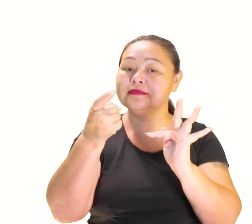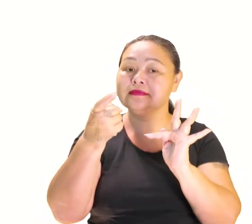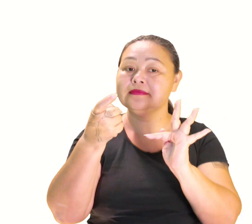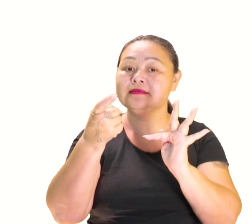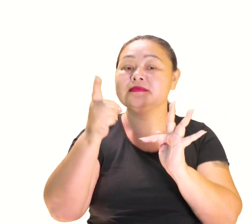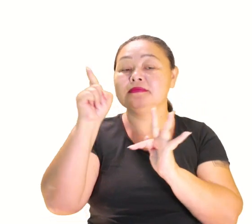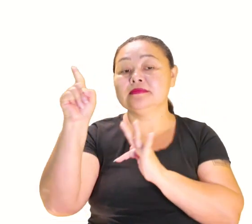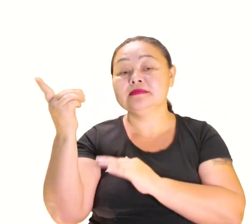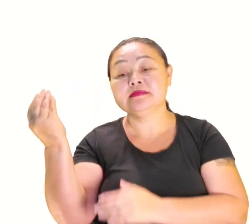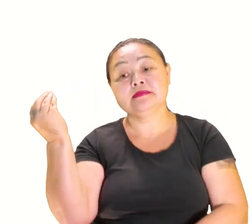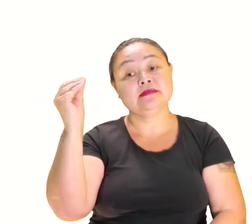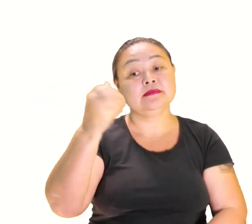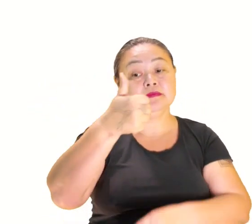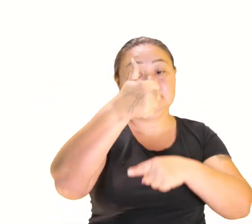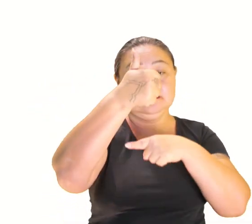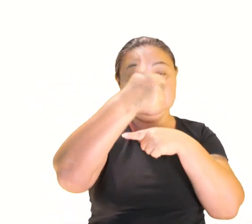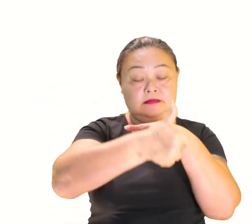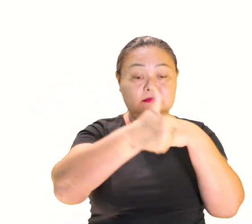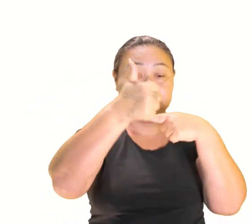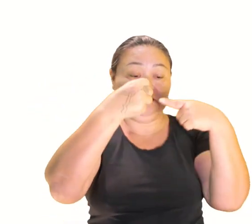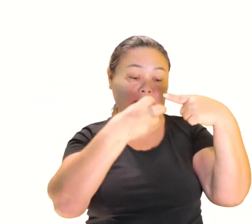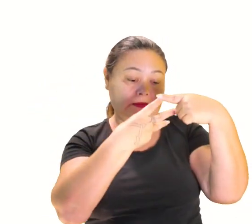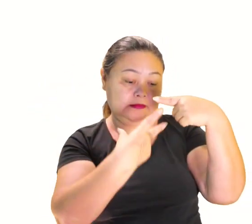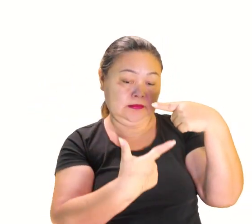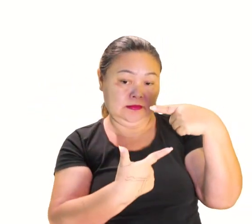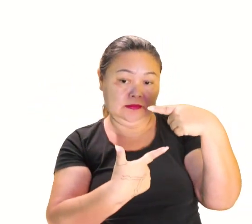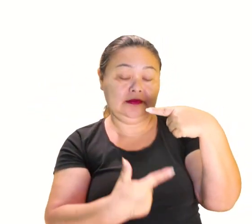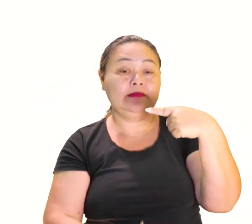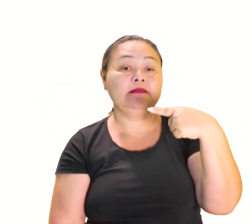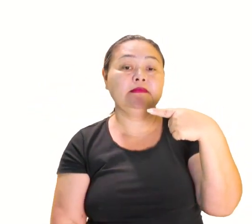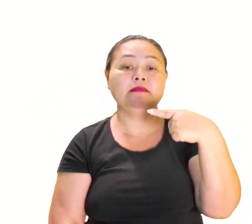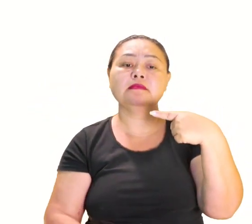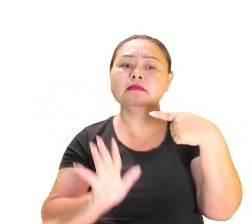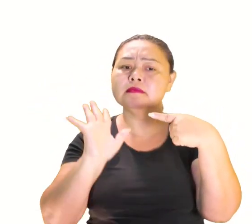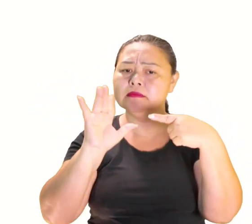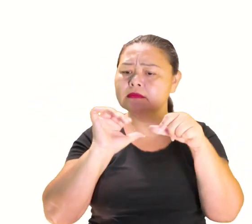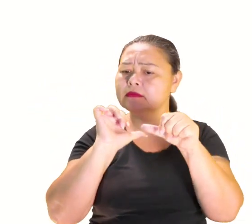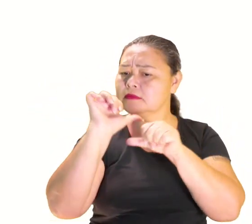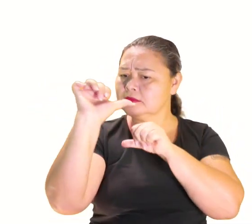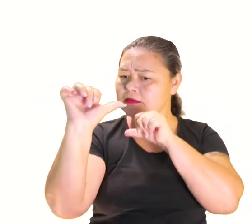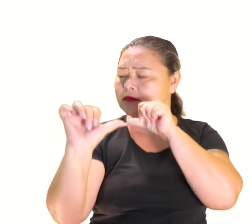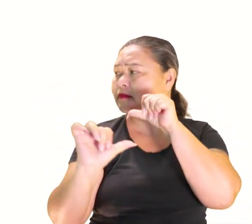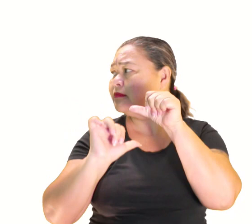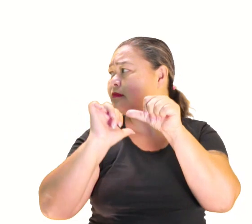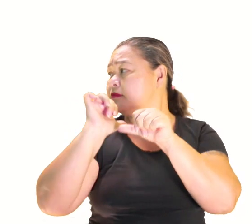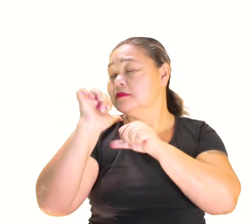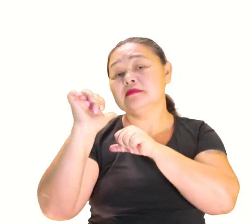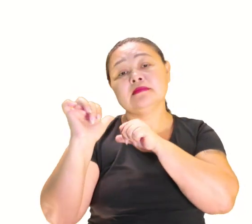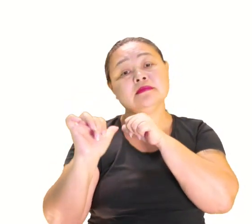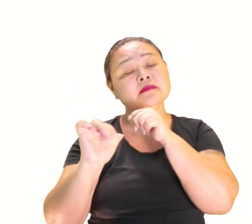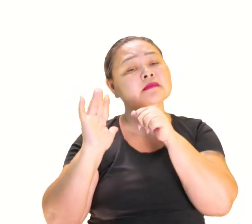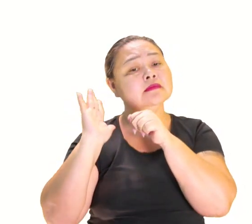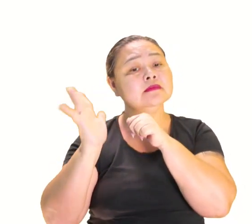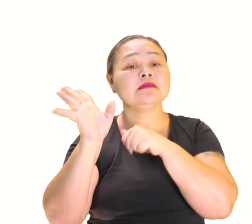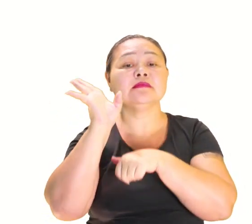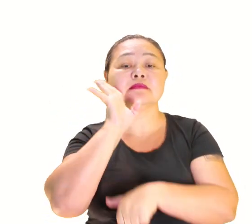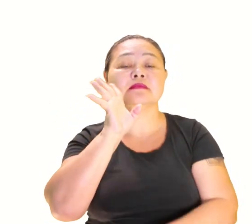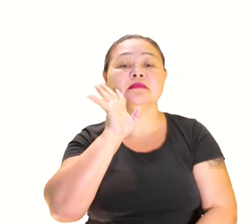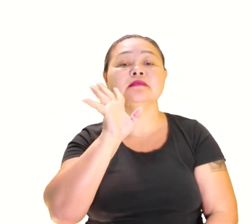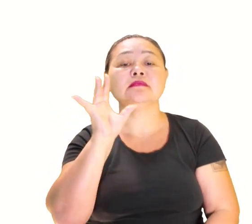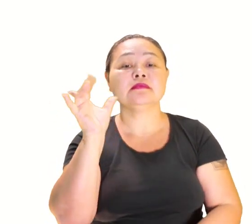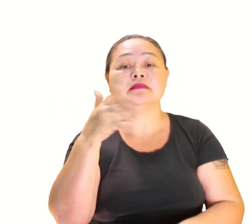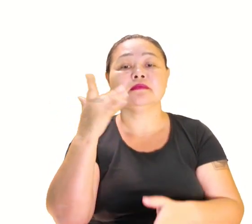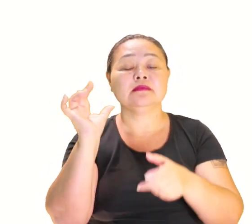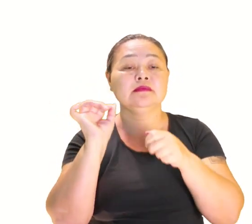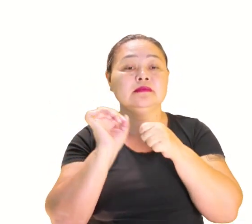no lugar do x a gente vai ter que colocar 1 sobre 32. Isso. A gente já pode até mudando já isso aqui, né, professor Maurício? Pra Já. ficar legal, né? Vamos